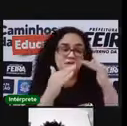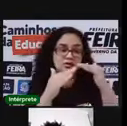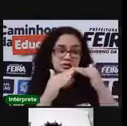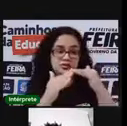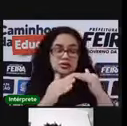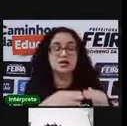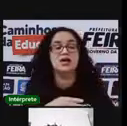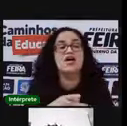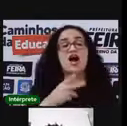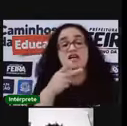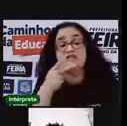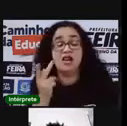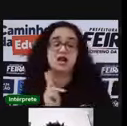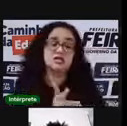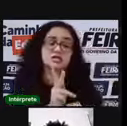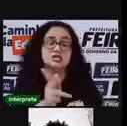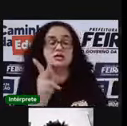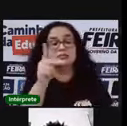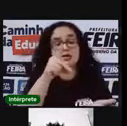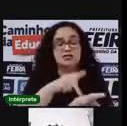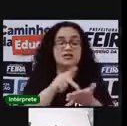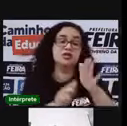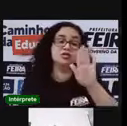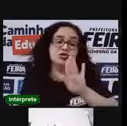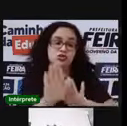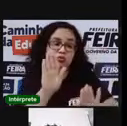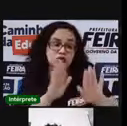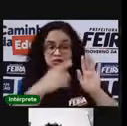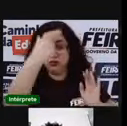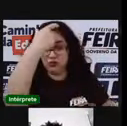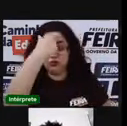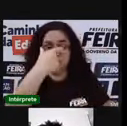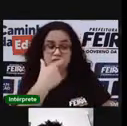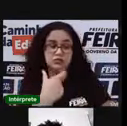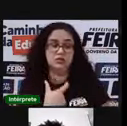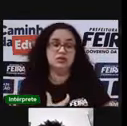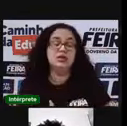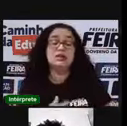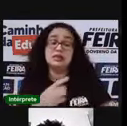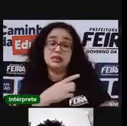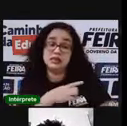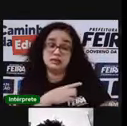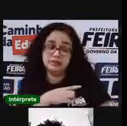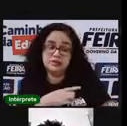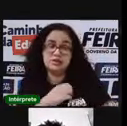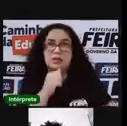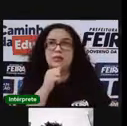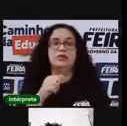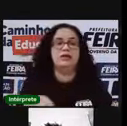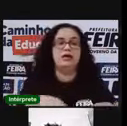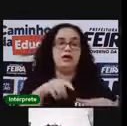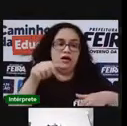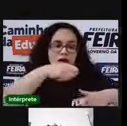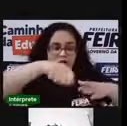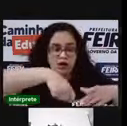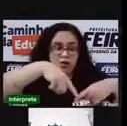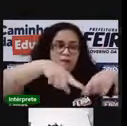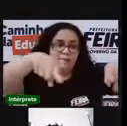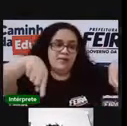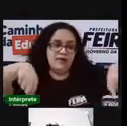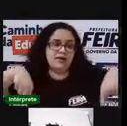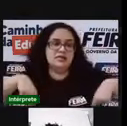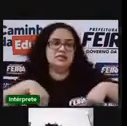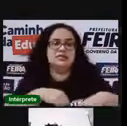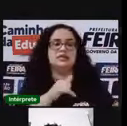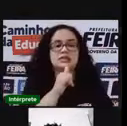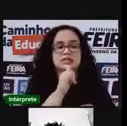sempre a verdade, cuidando de si, partilhando as responsabilidades, as tarefas domésticas, não é? Por exemplo,